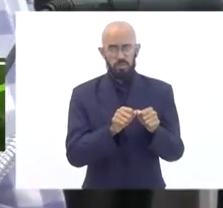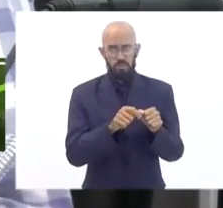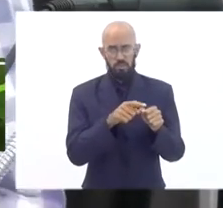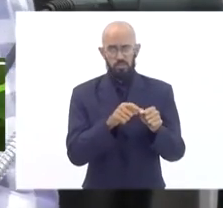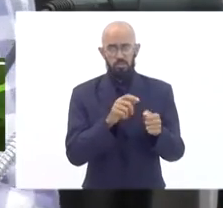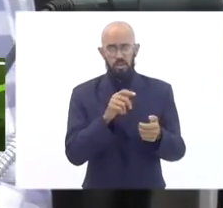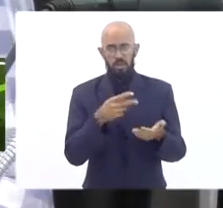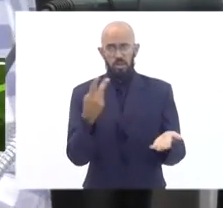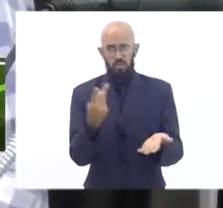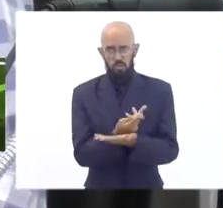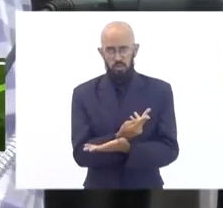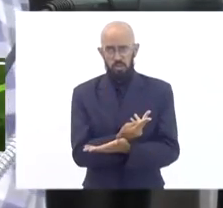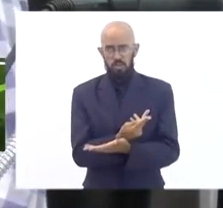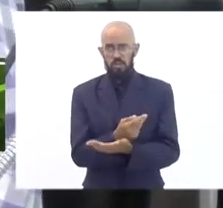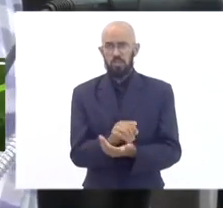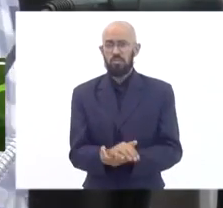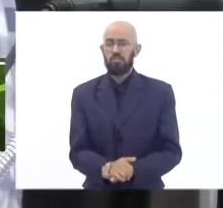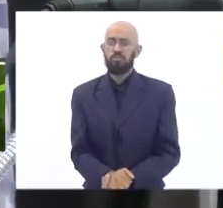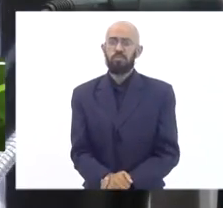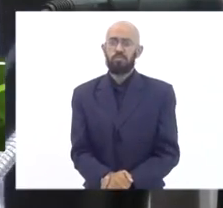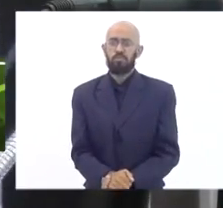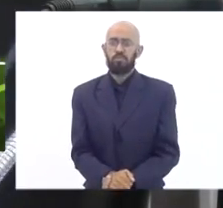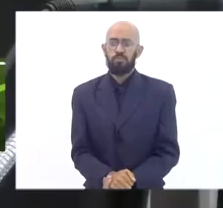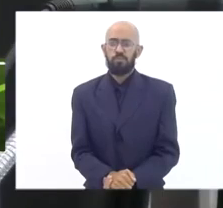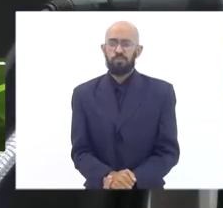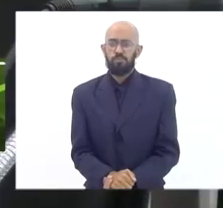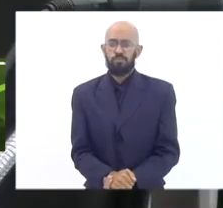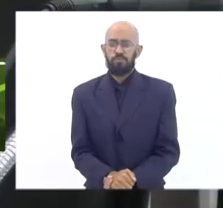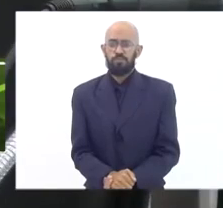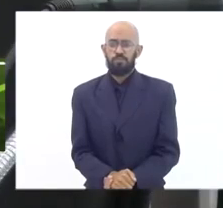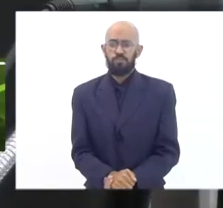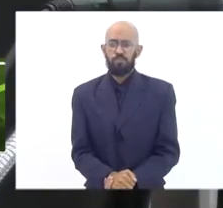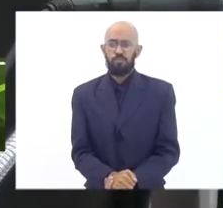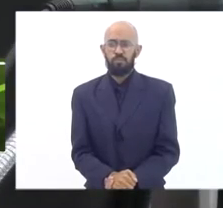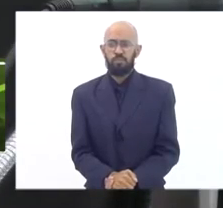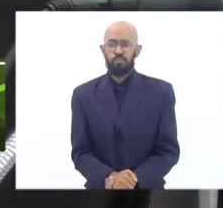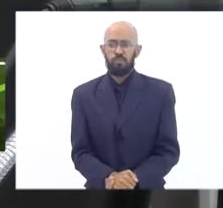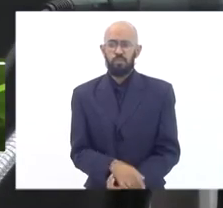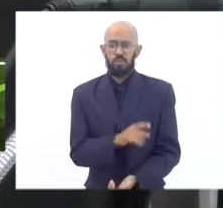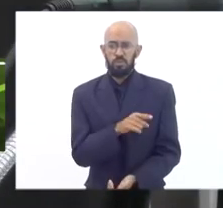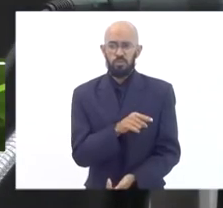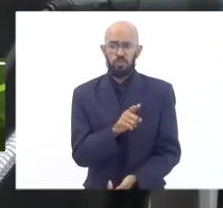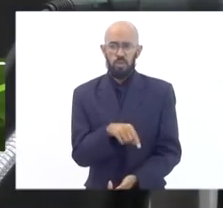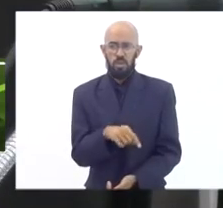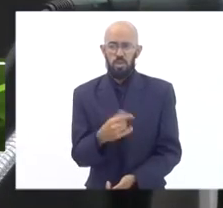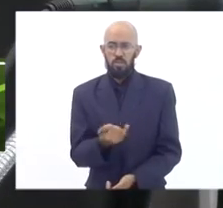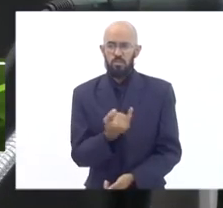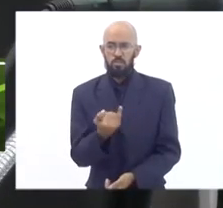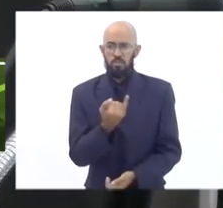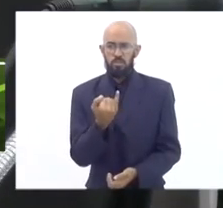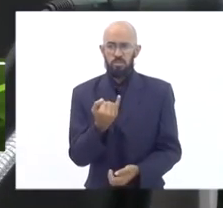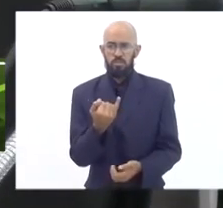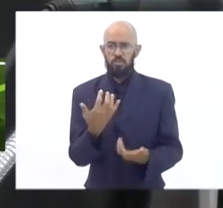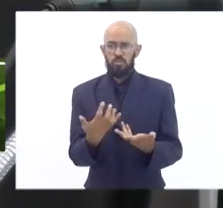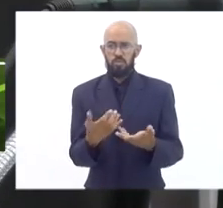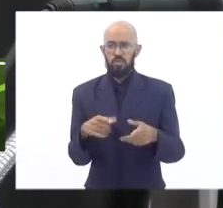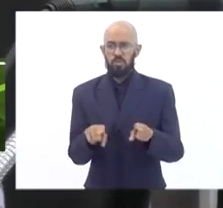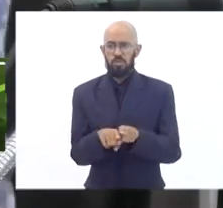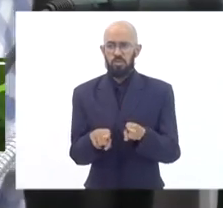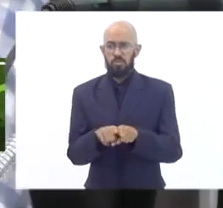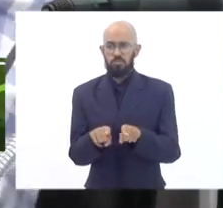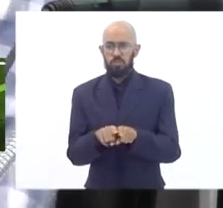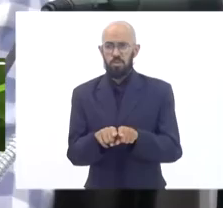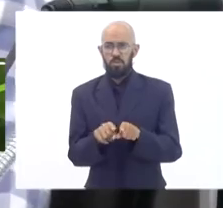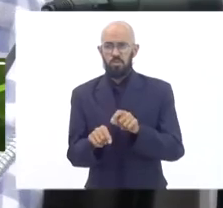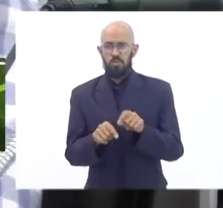haja essa integração? Quer dizer, isso é uma coisa que eu considero importante. Eu queria